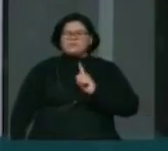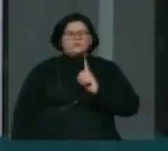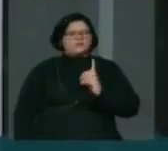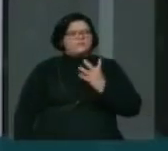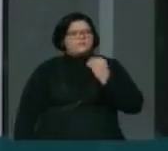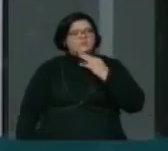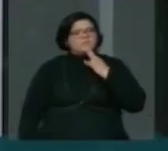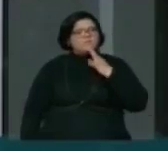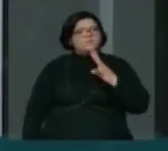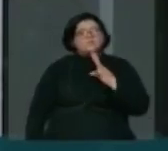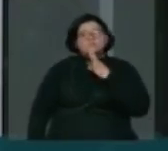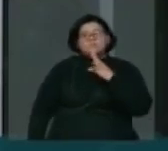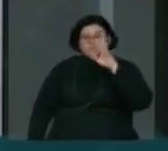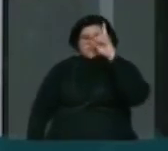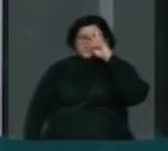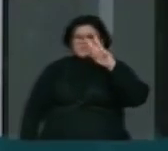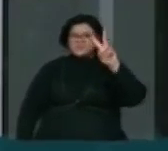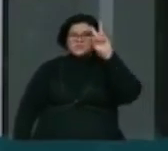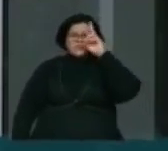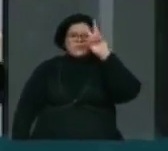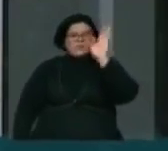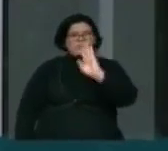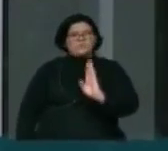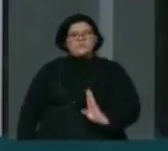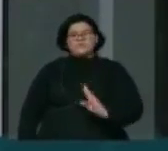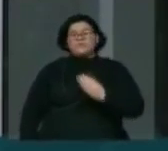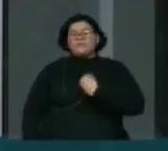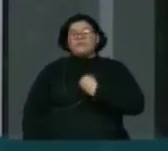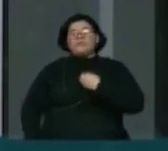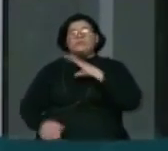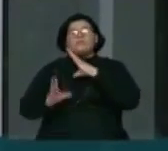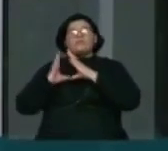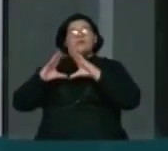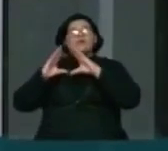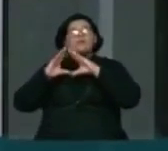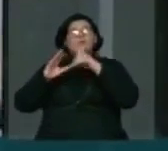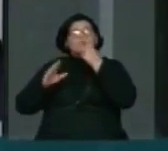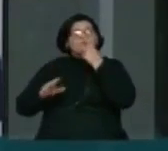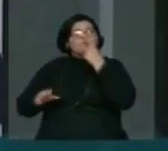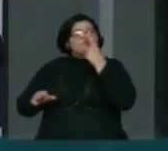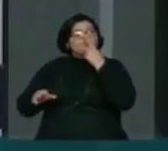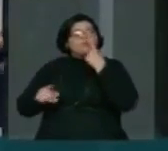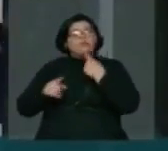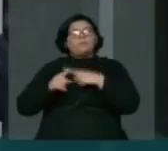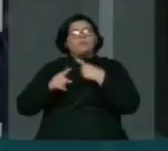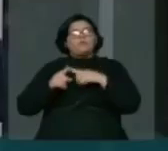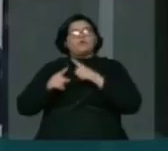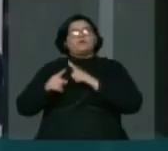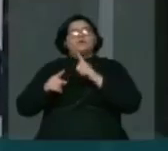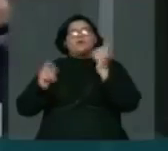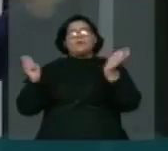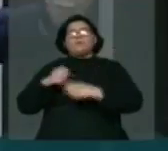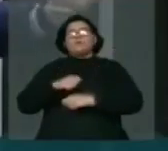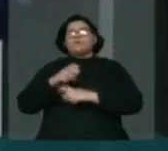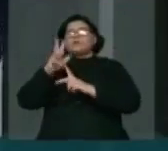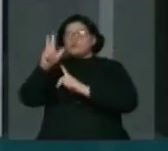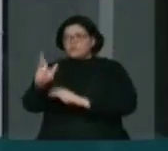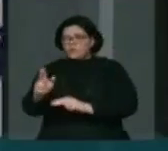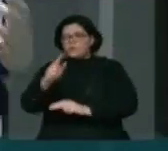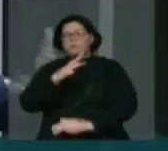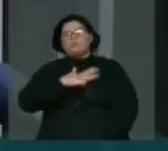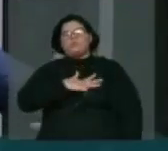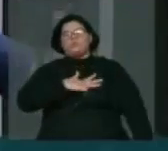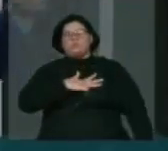um conhecimento da história do Brasil e da história internacional muito grande, pela sua capacidade, que o Lula também tem,